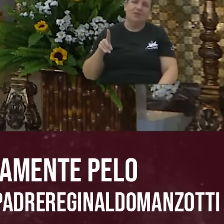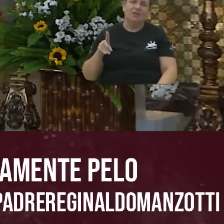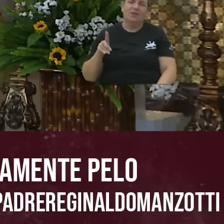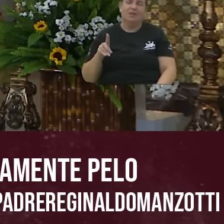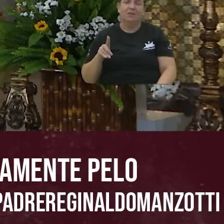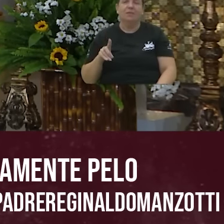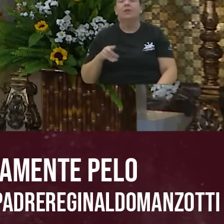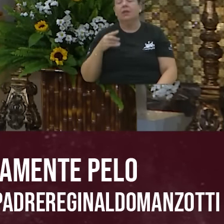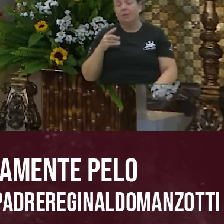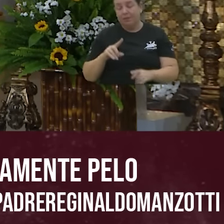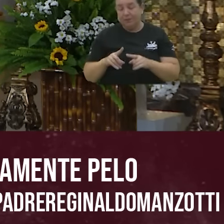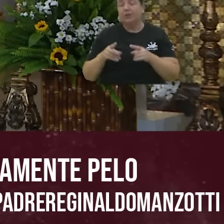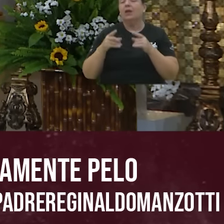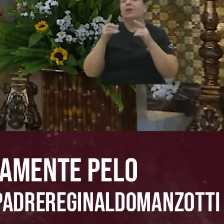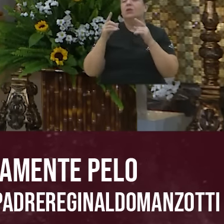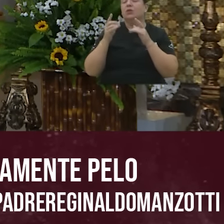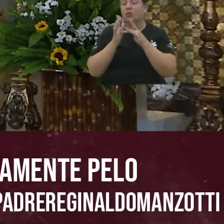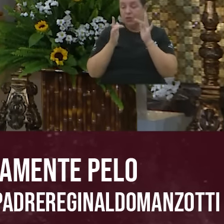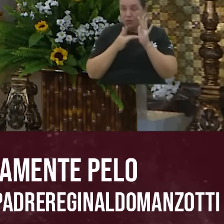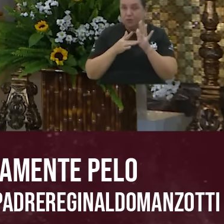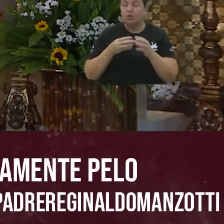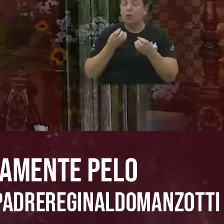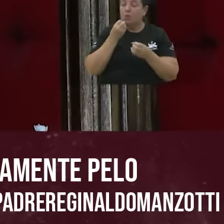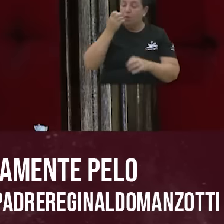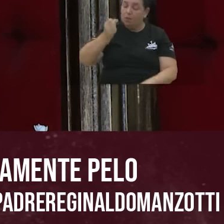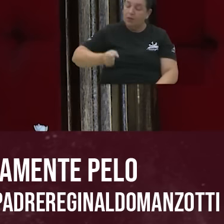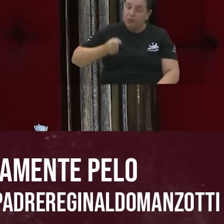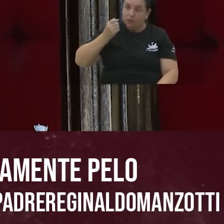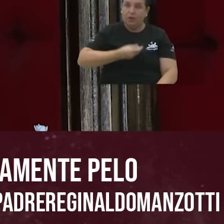Sou bom pastor e dou a vida.